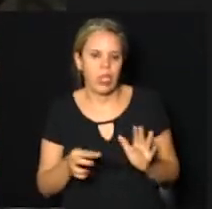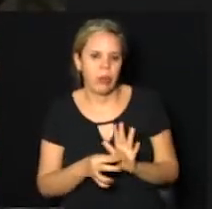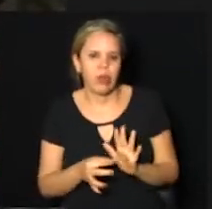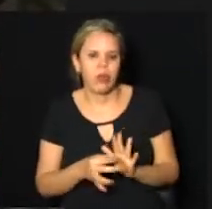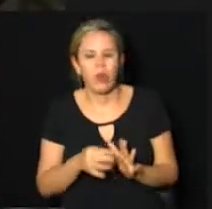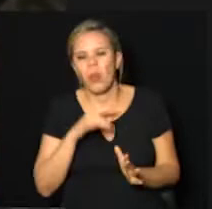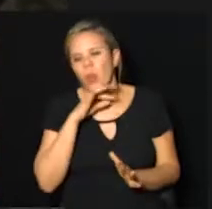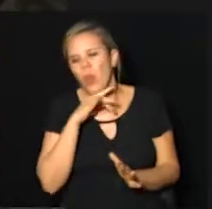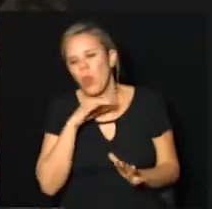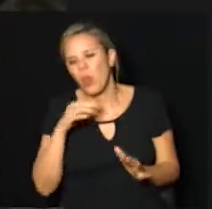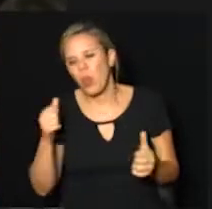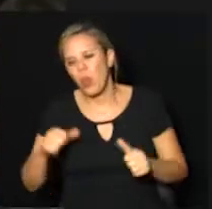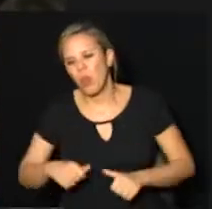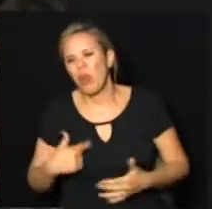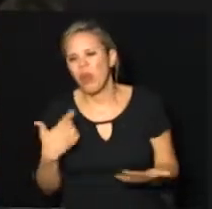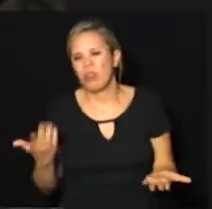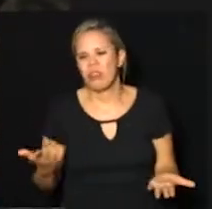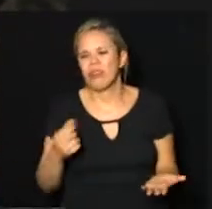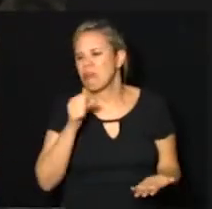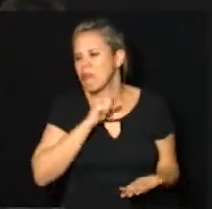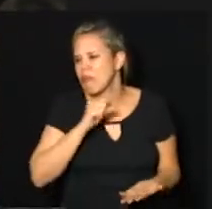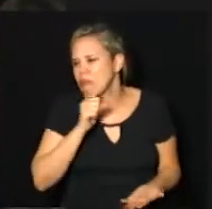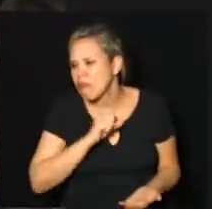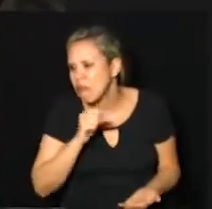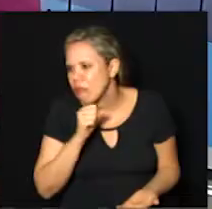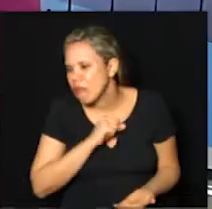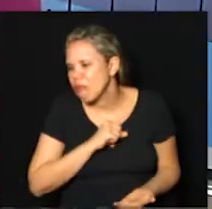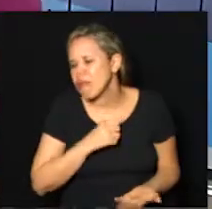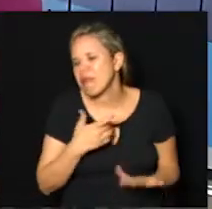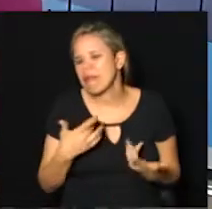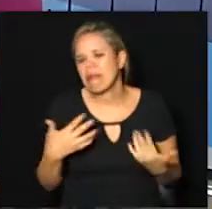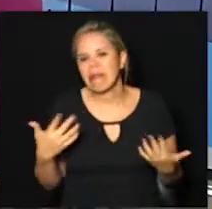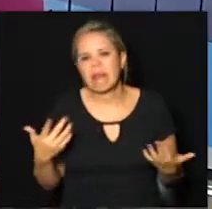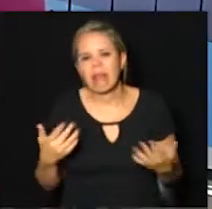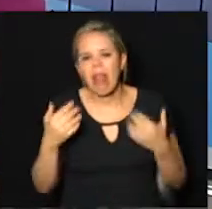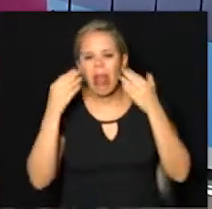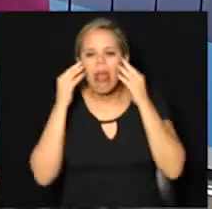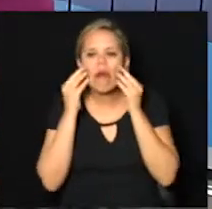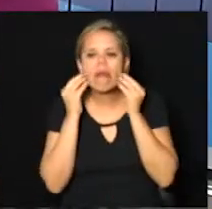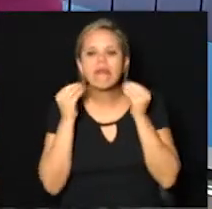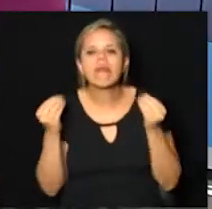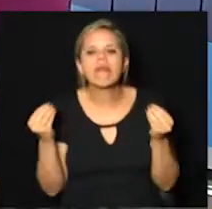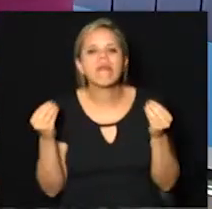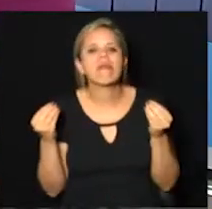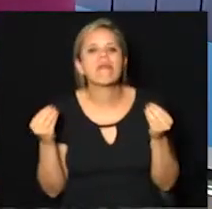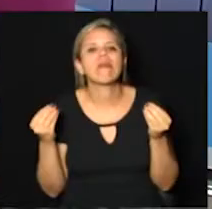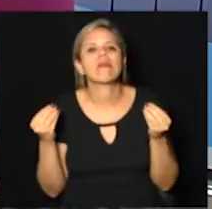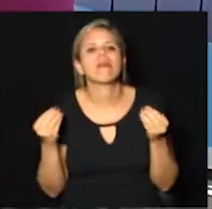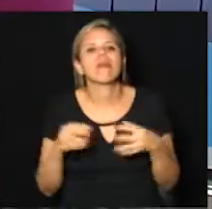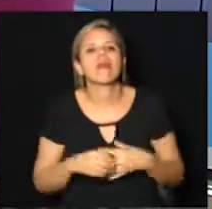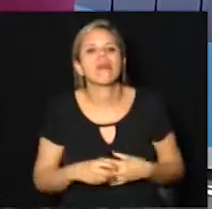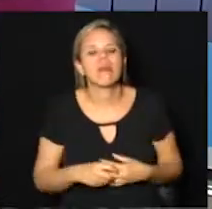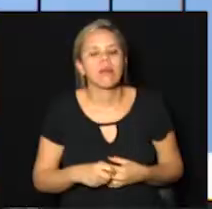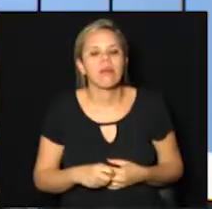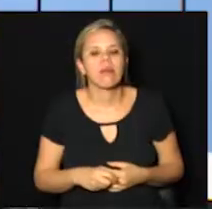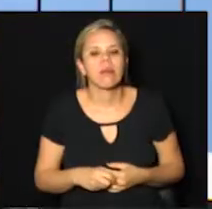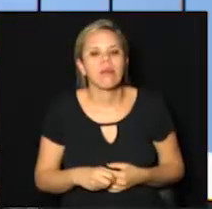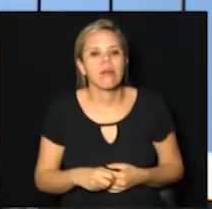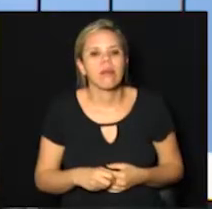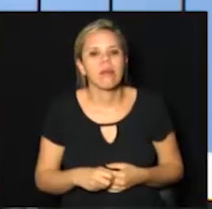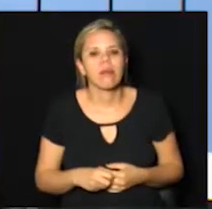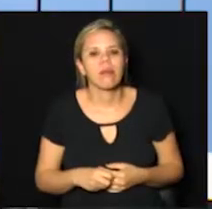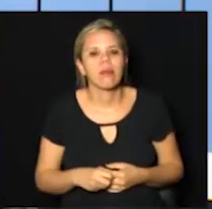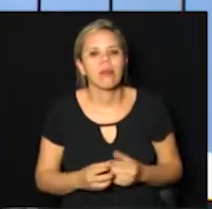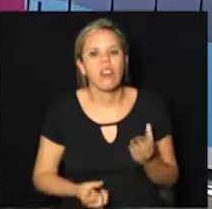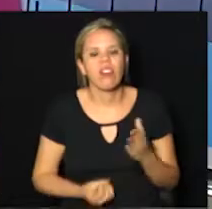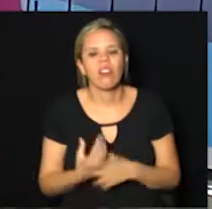sentido, poxa, tô envelhecendo, tô ficando velha. A pele tá caindo. Lá vem a